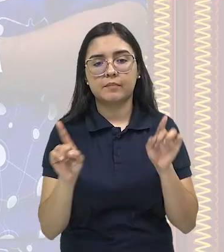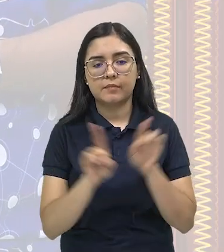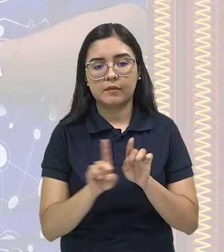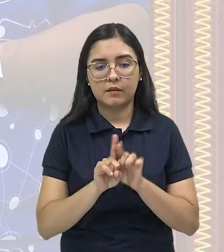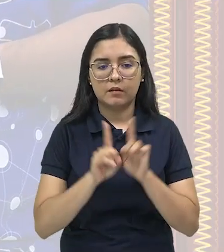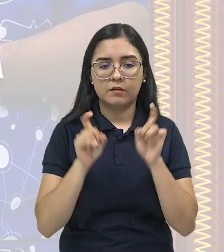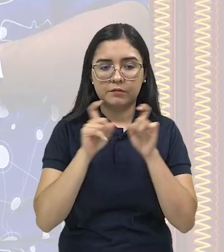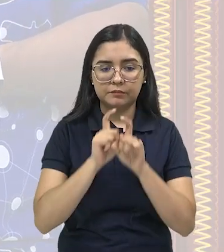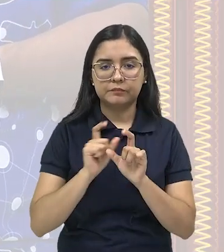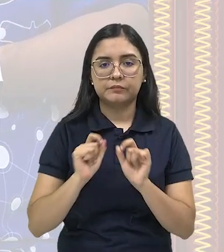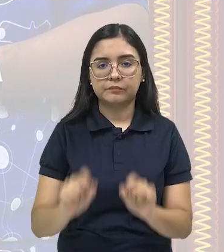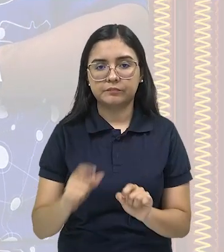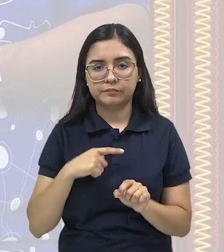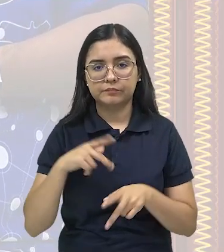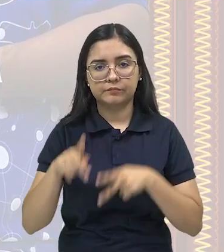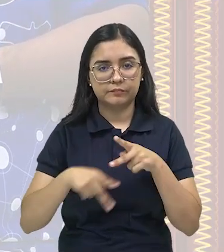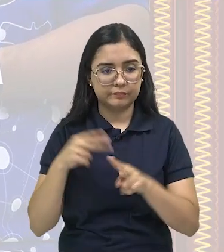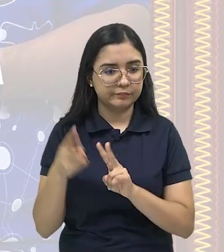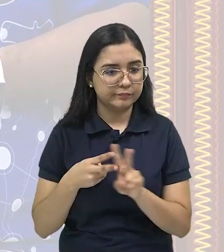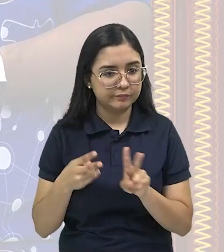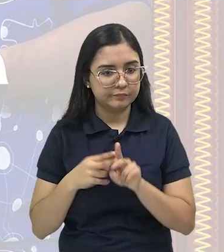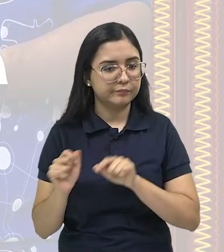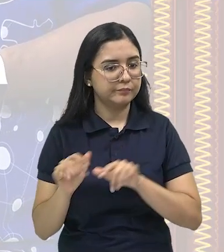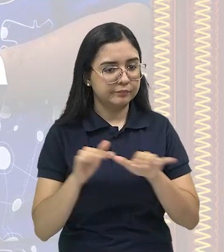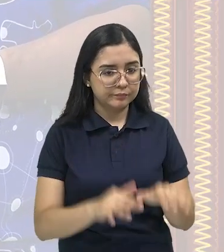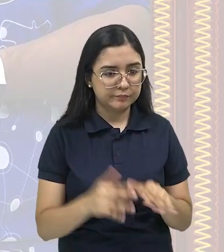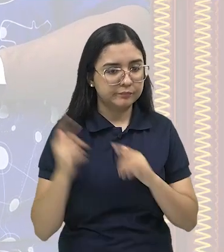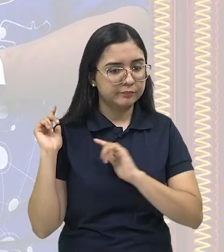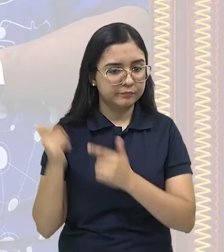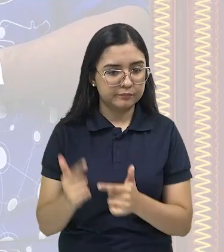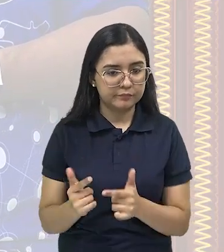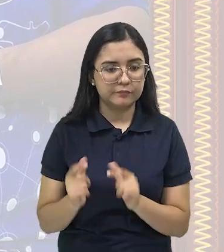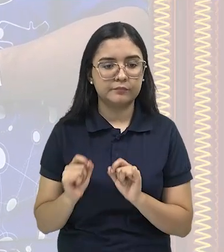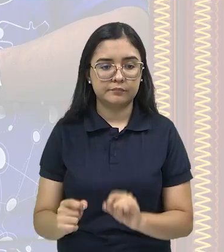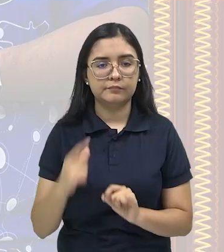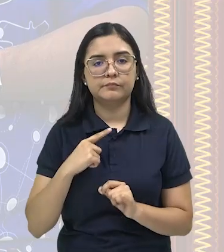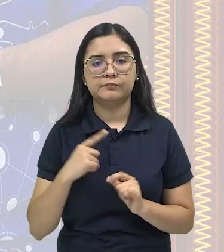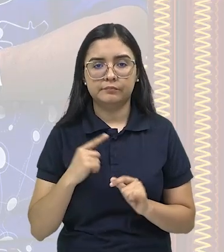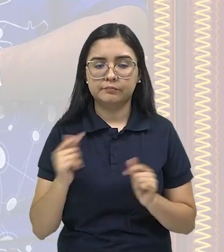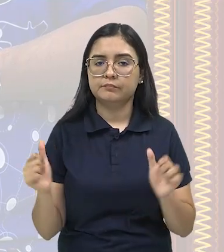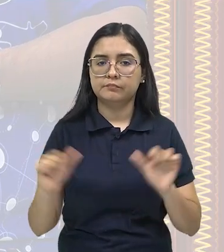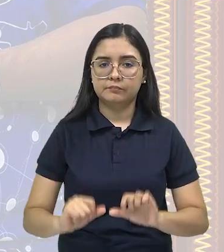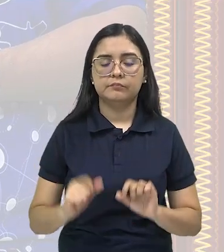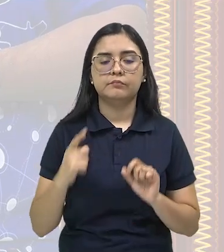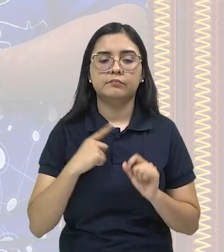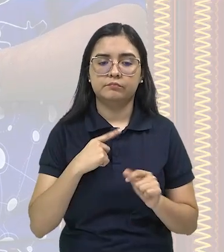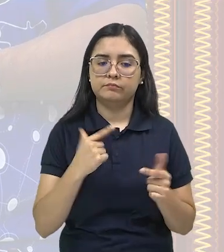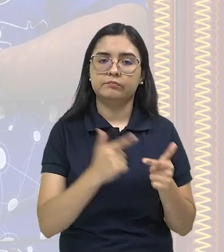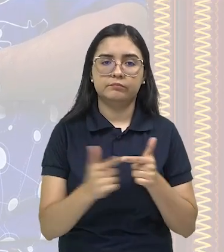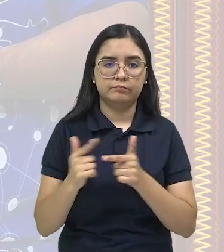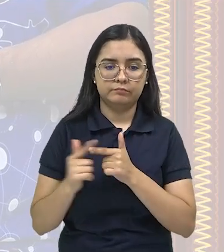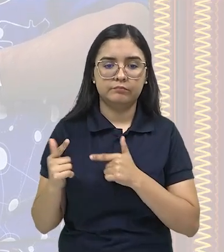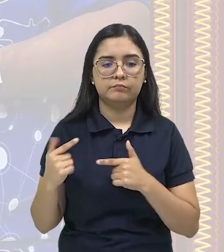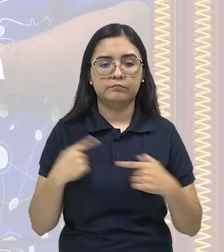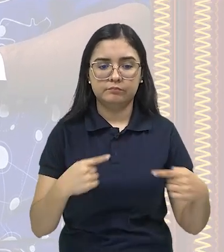o acesso dos indígenas às suas terras tradicionais, intensificando os conflitos